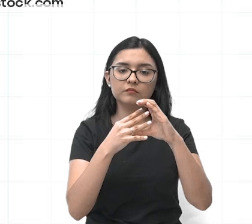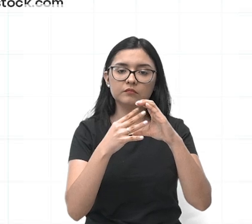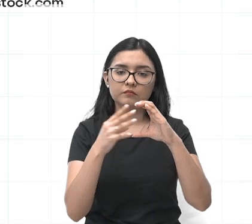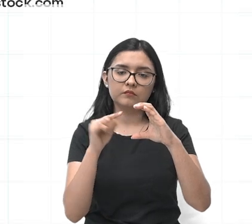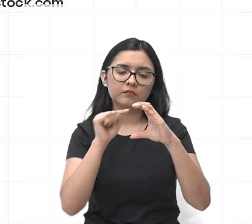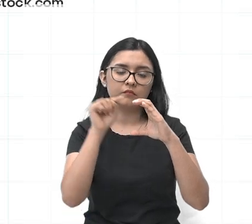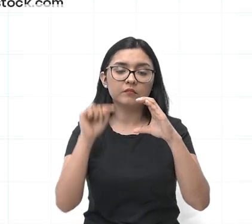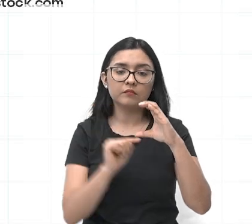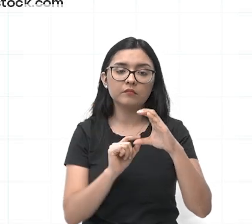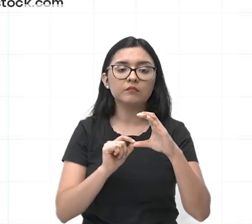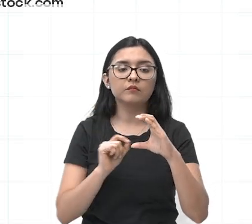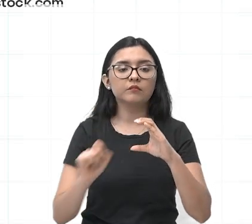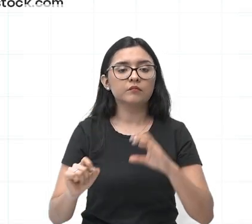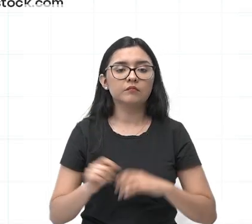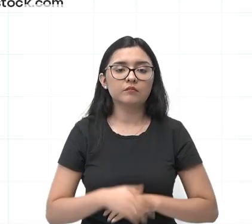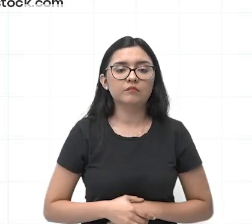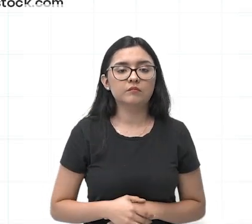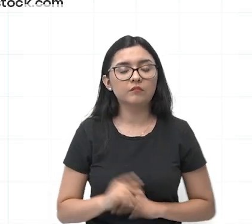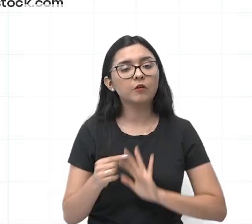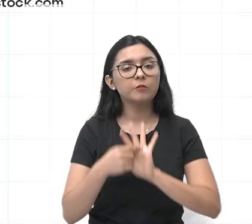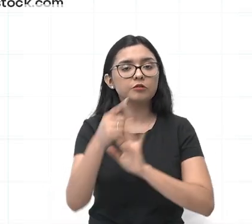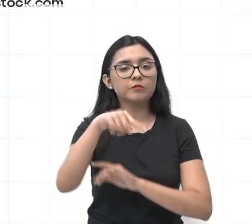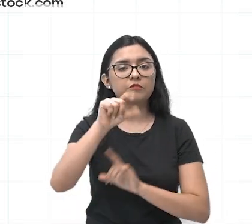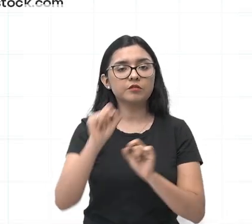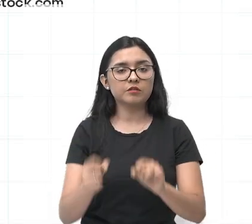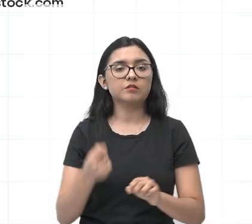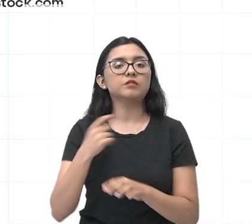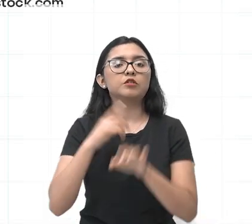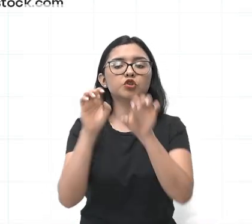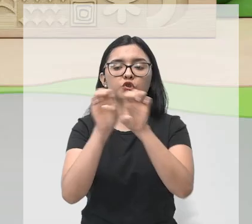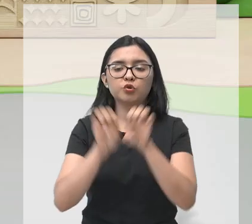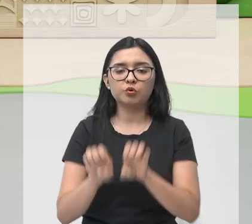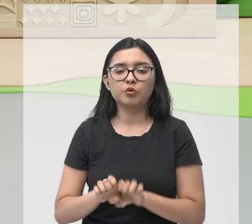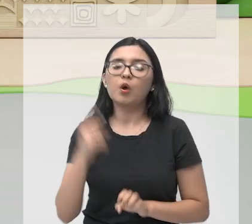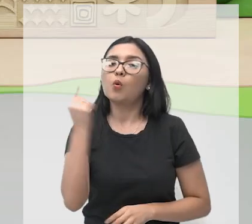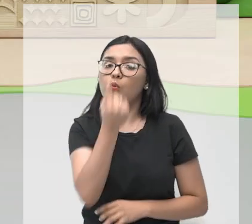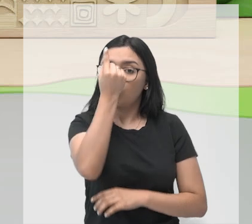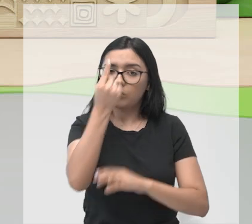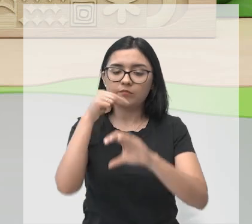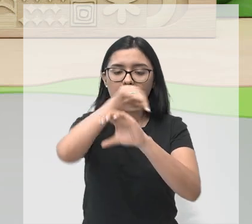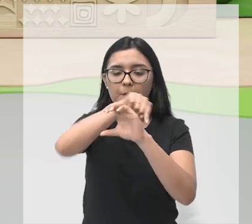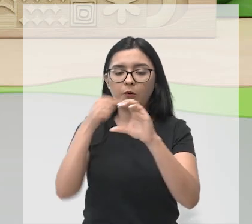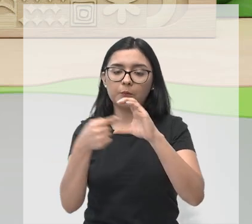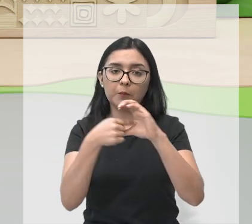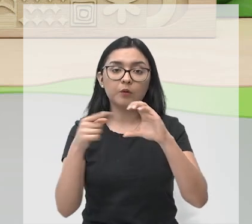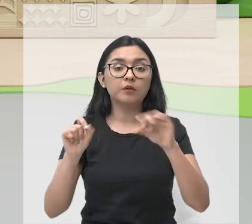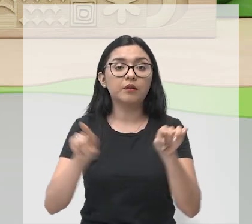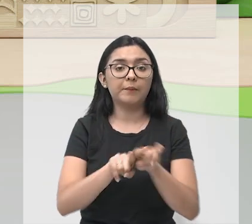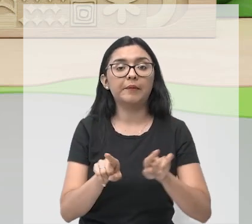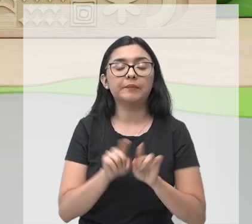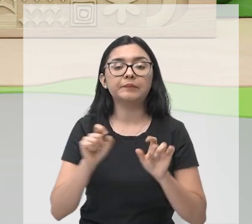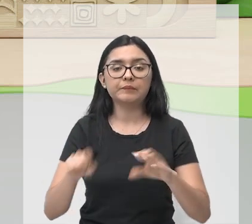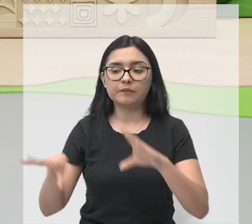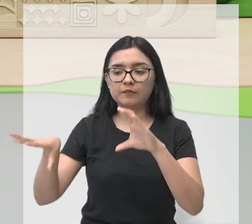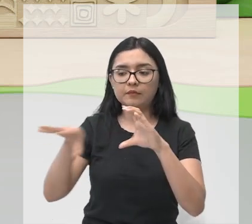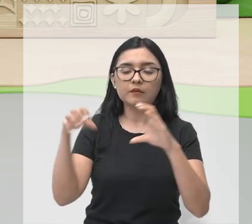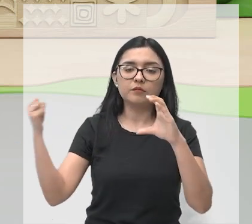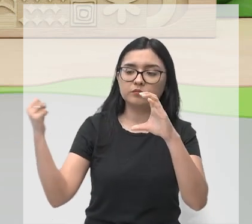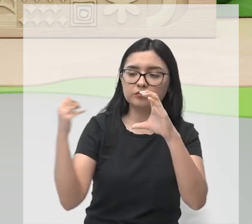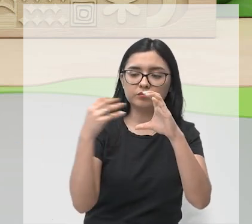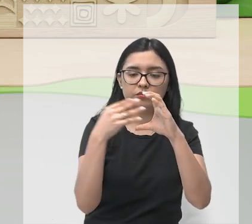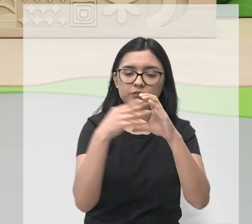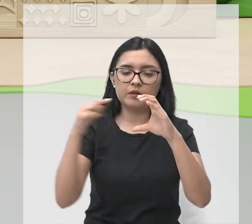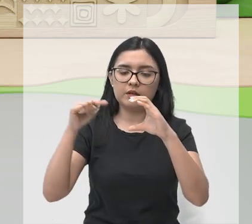múltiplos pontos focais. Né? Eu mostrei para vocês na anatomia apenas um ponto onde a luz ela passa